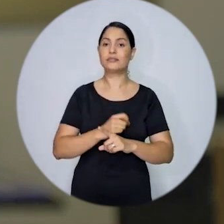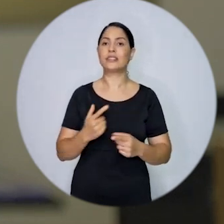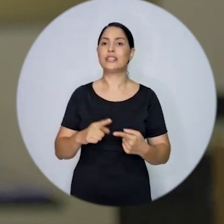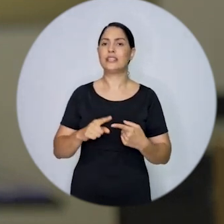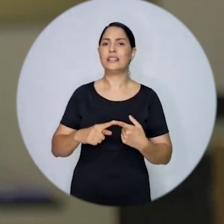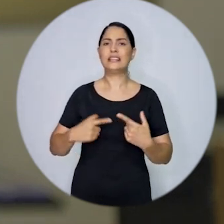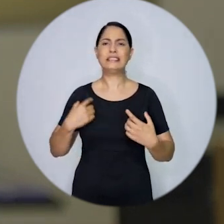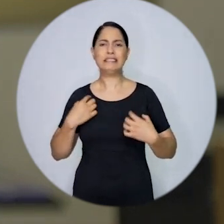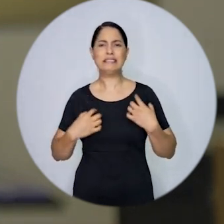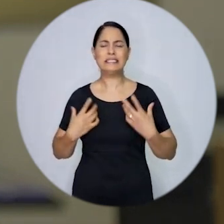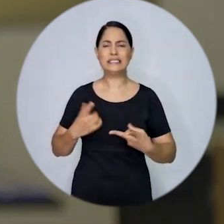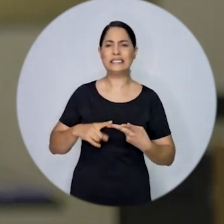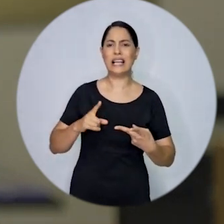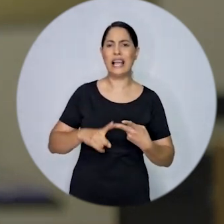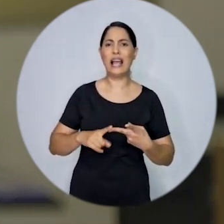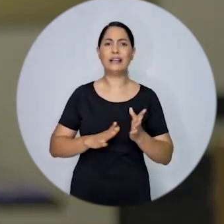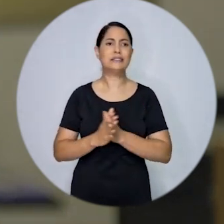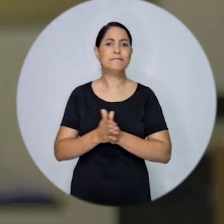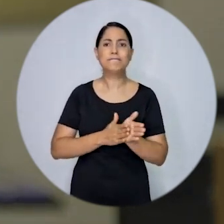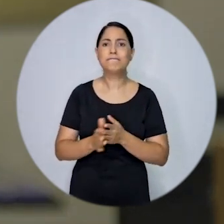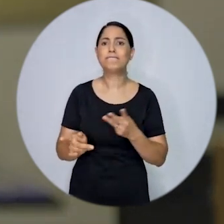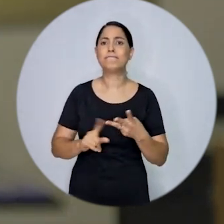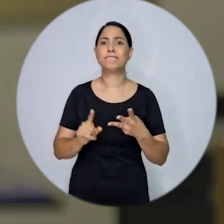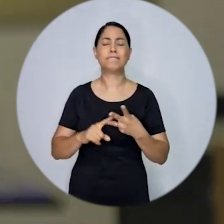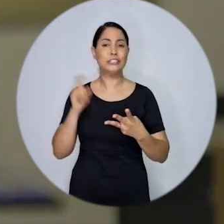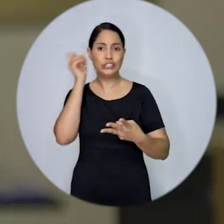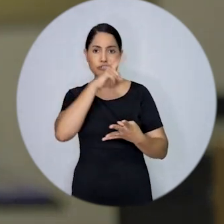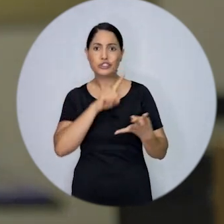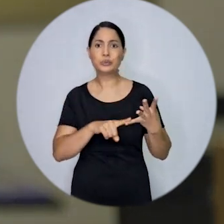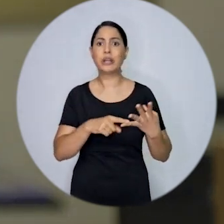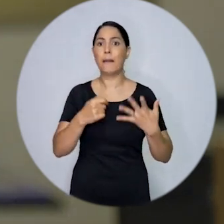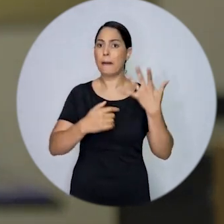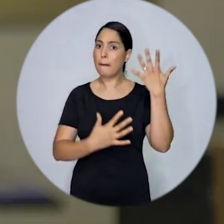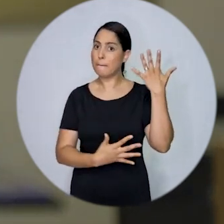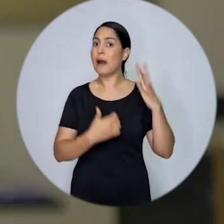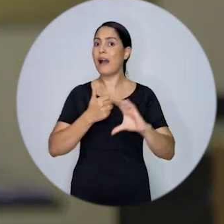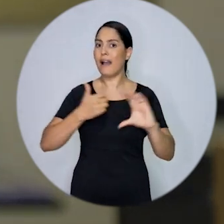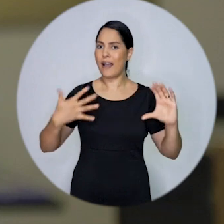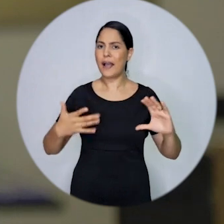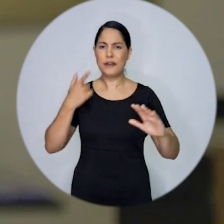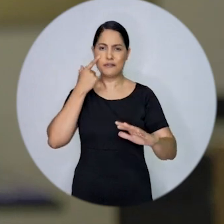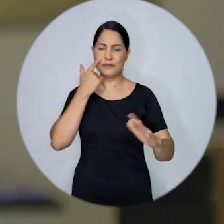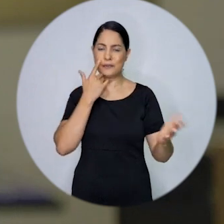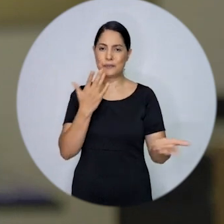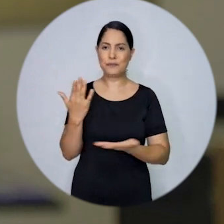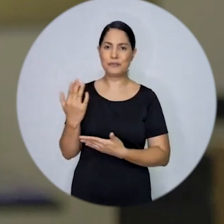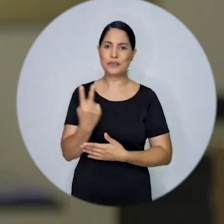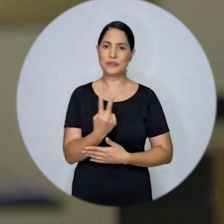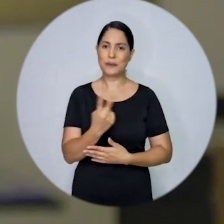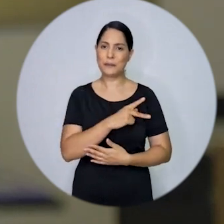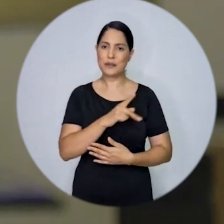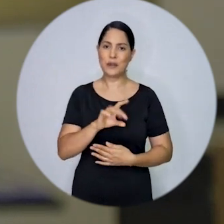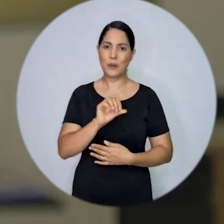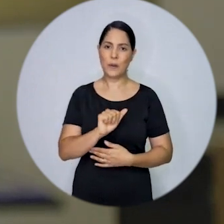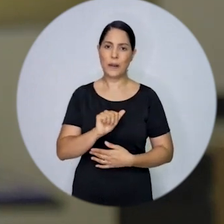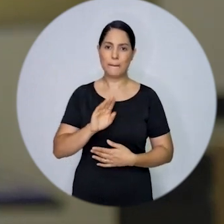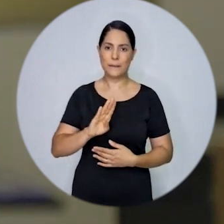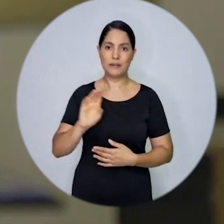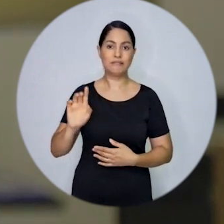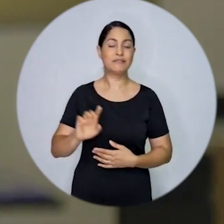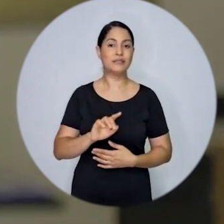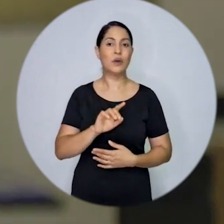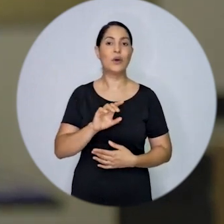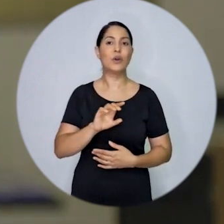sociodemográficos, anseios, dificuldades e outras características da profissão. E quem conta mais detalhes para a gente é o vice-presidente da